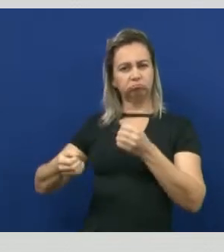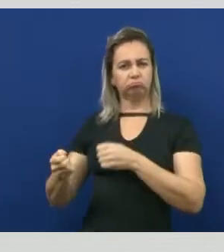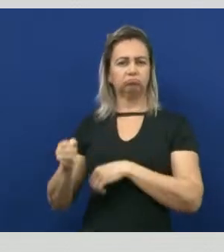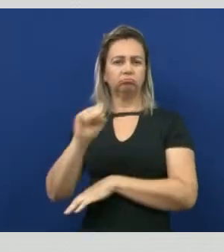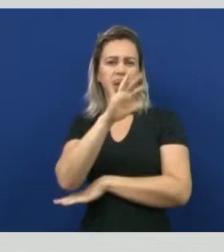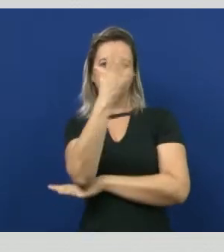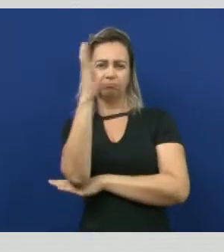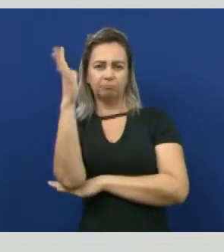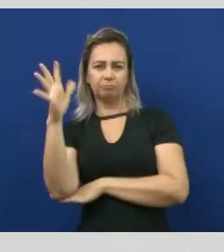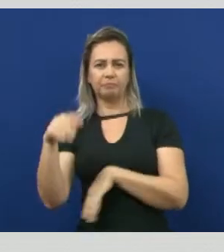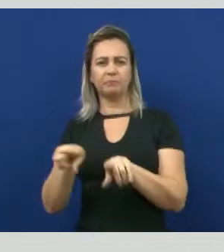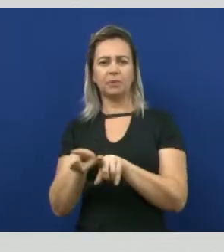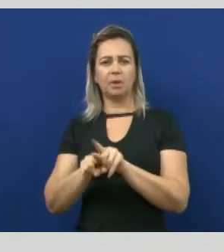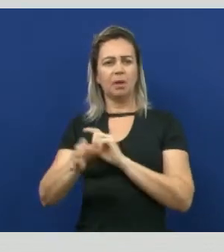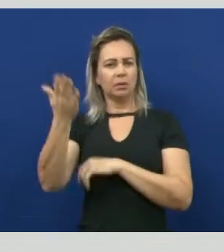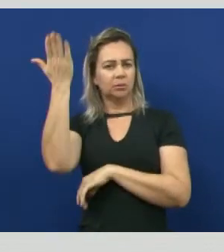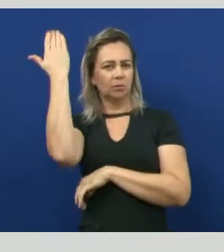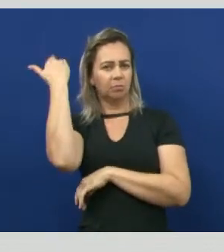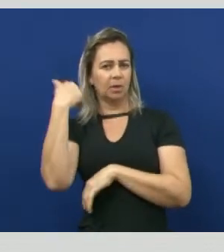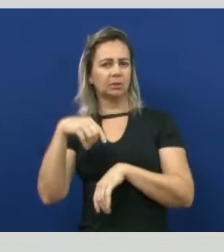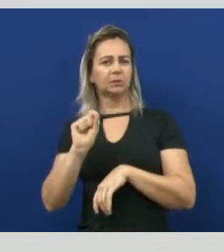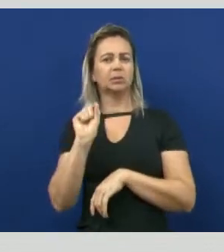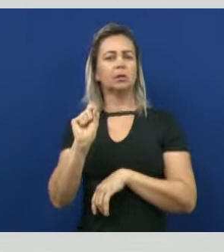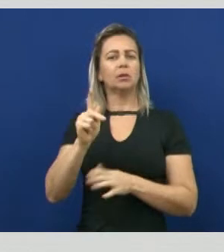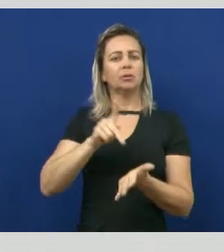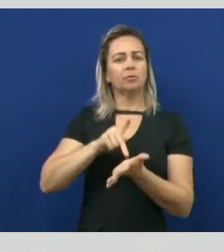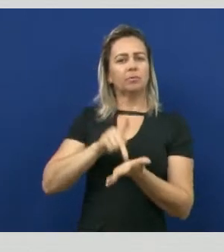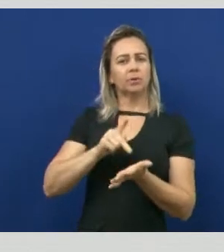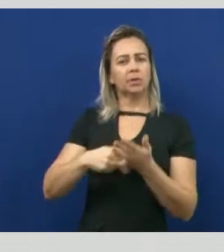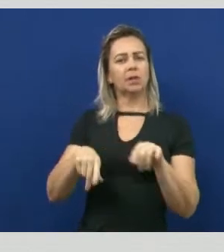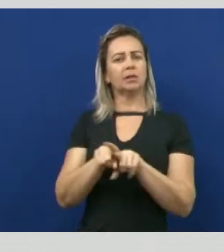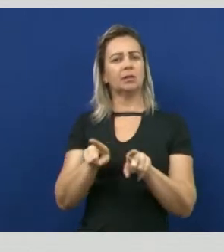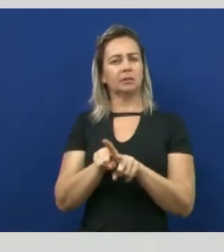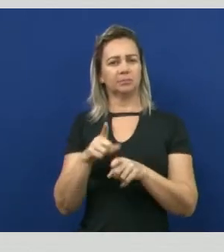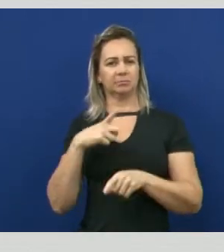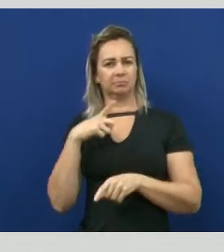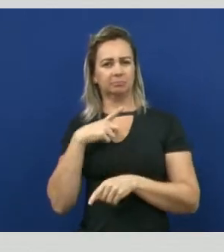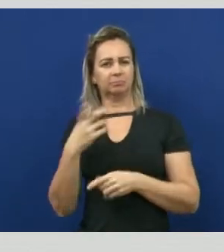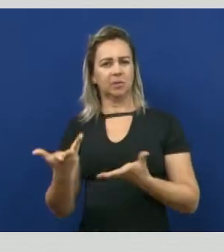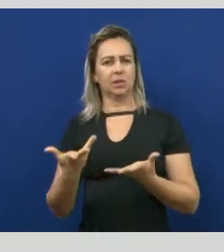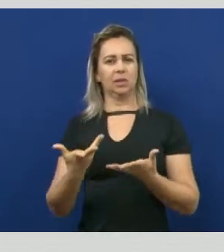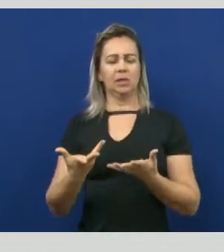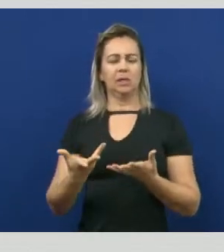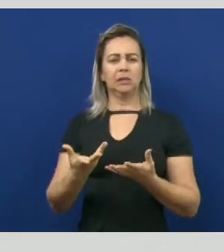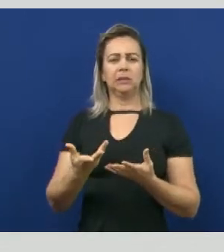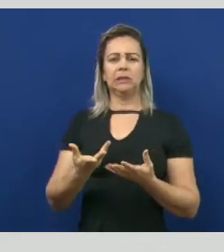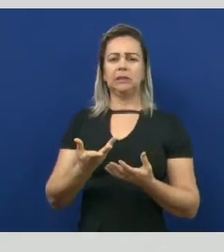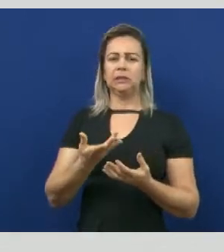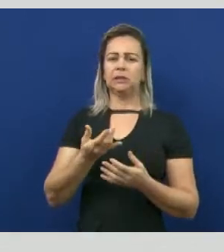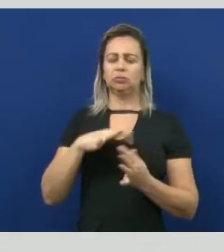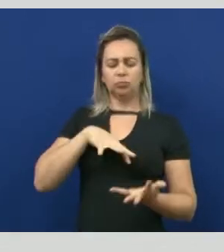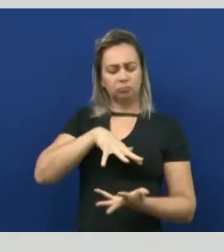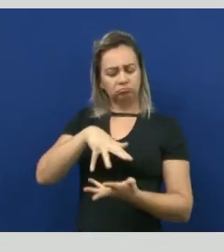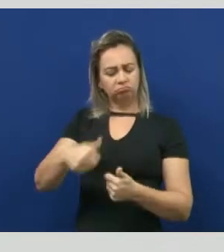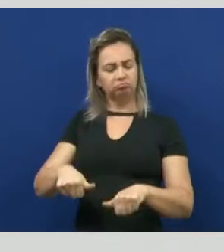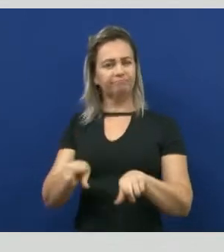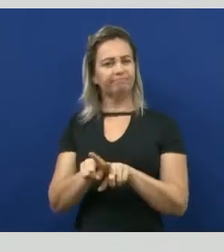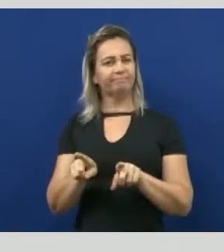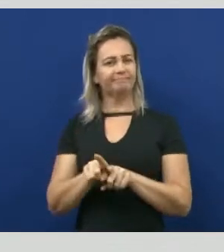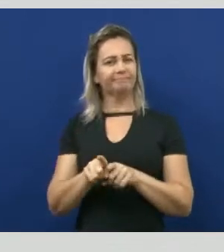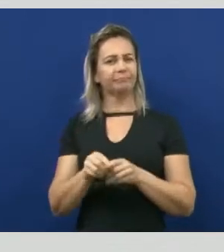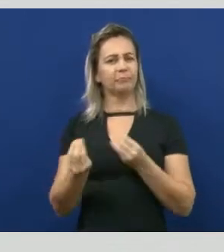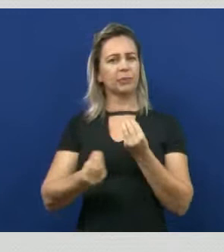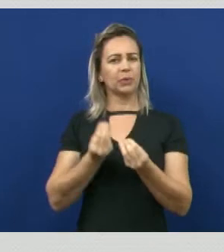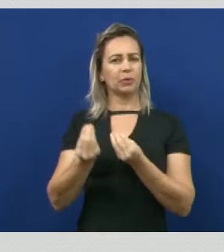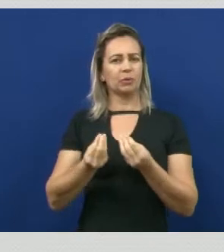divino, aos deuses, e a verdade era a revelação divina incontestável. Então, tudo se atribuía